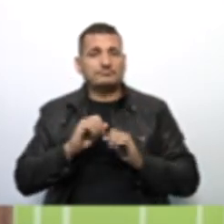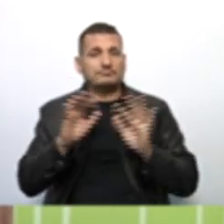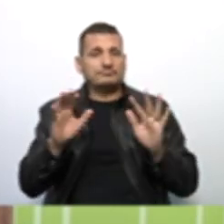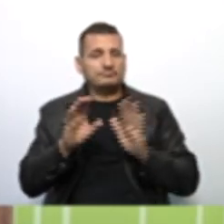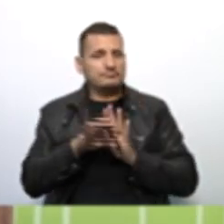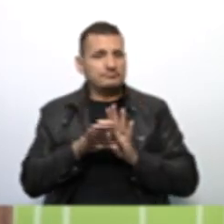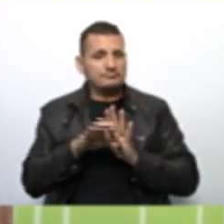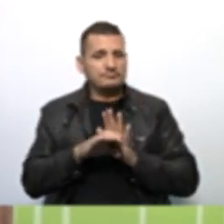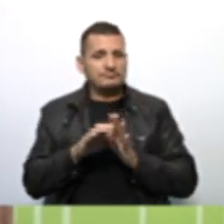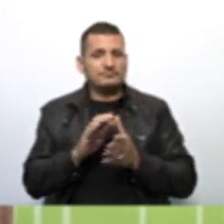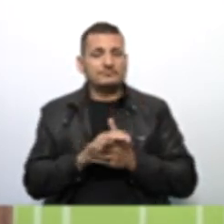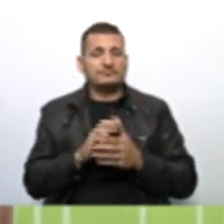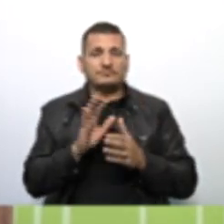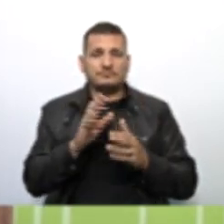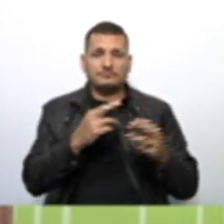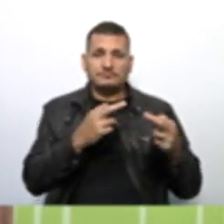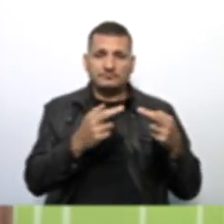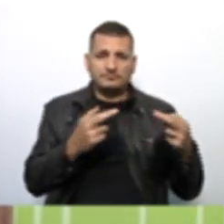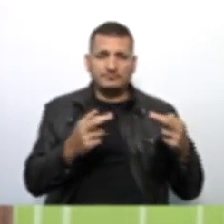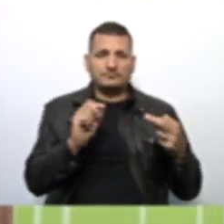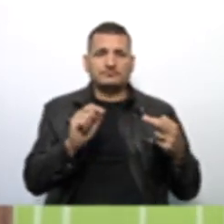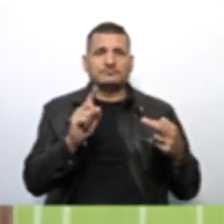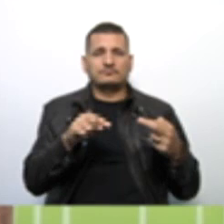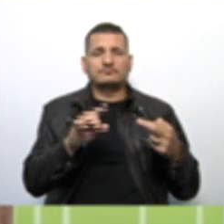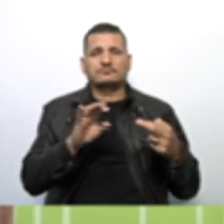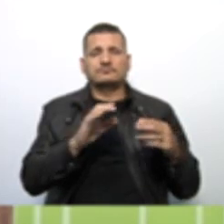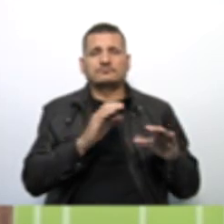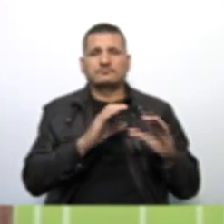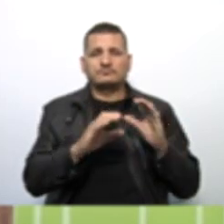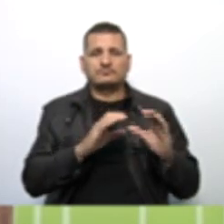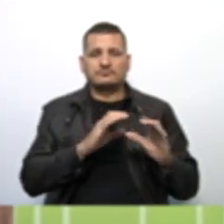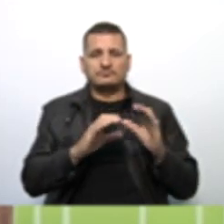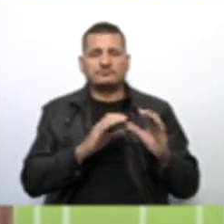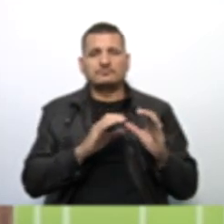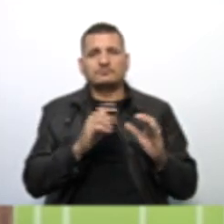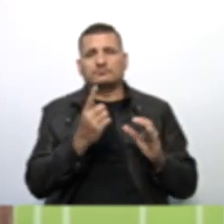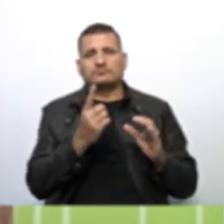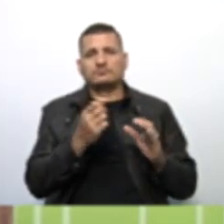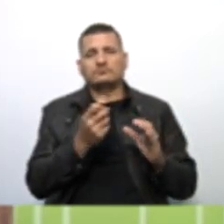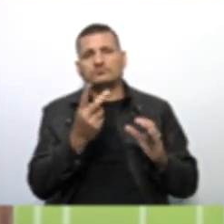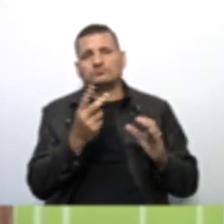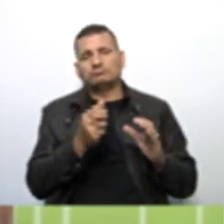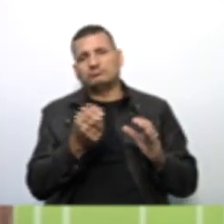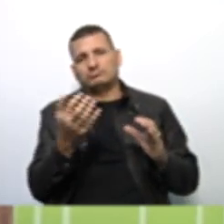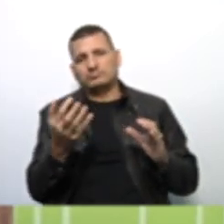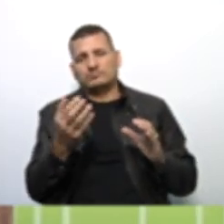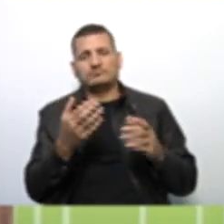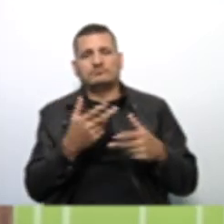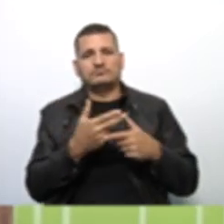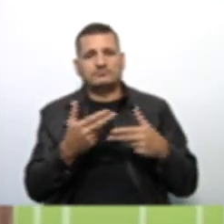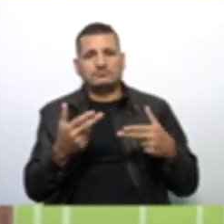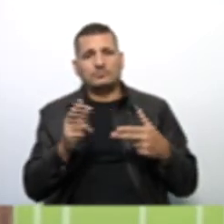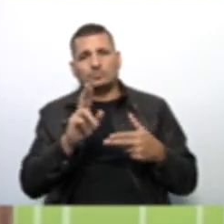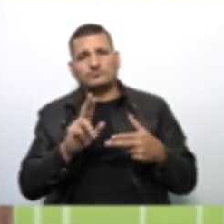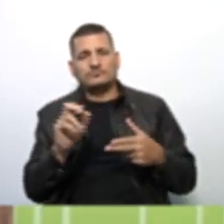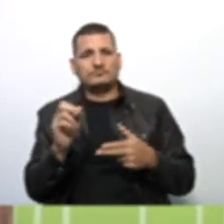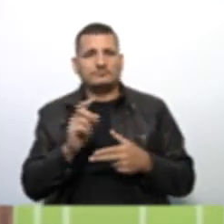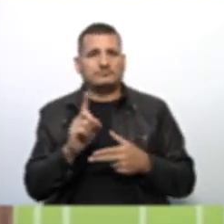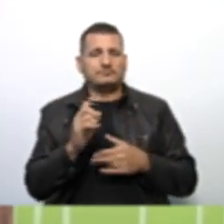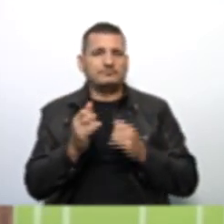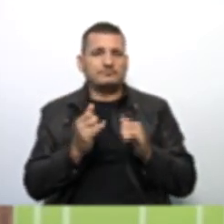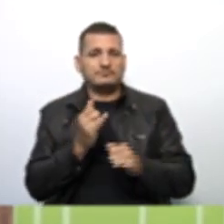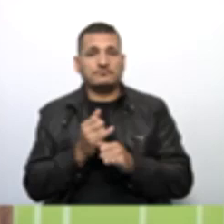falar somente em rede, é o quê? É a comunicação de 2 ou mais dispositivos, certo? Usando ou não a internet. Não